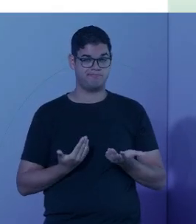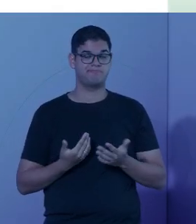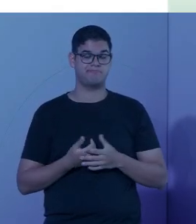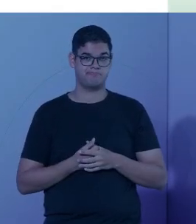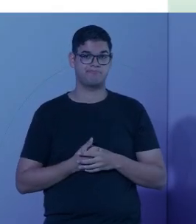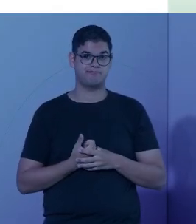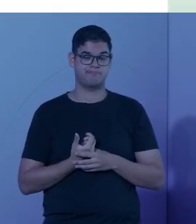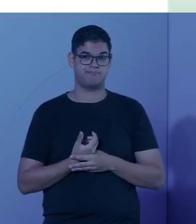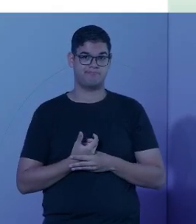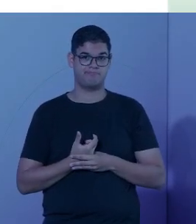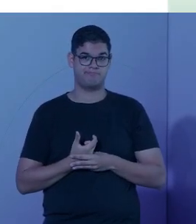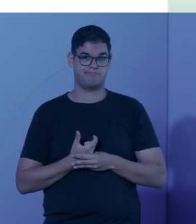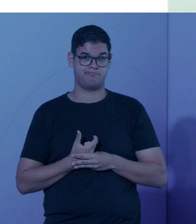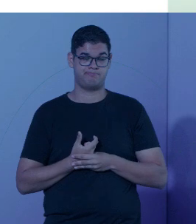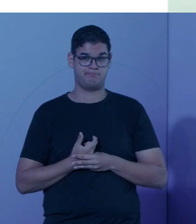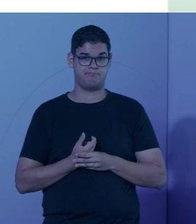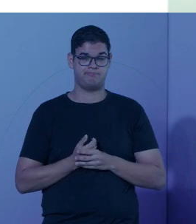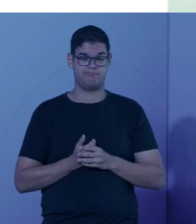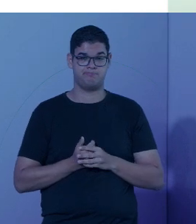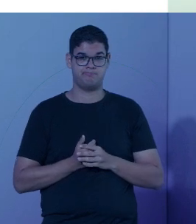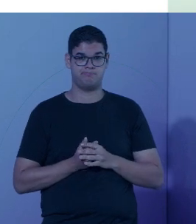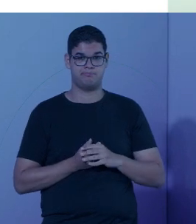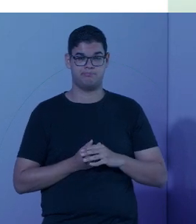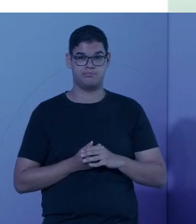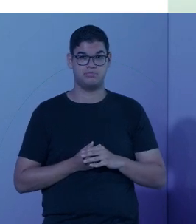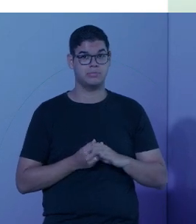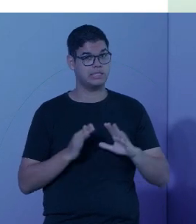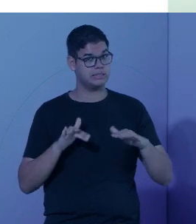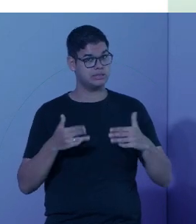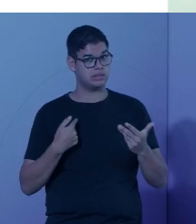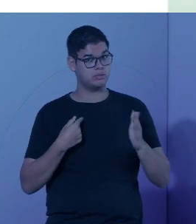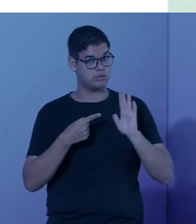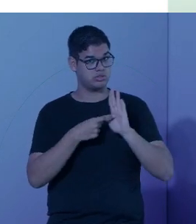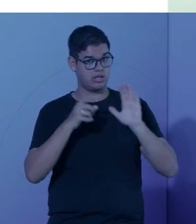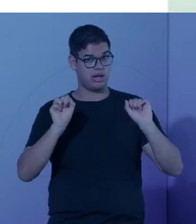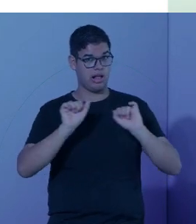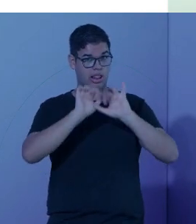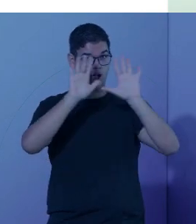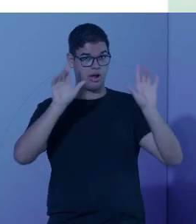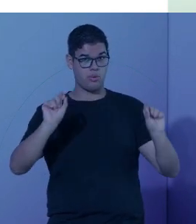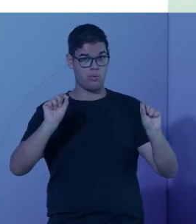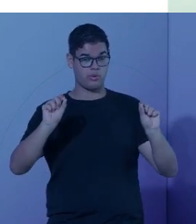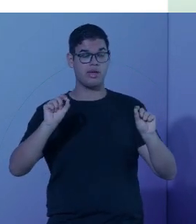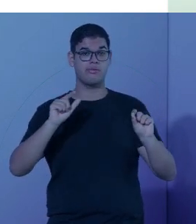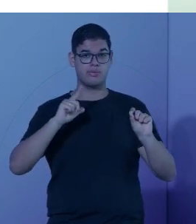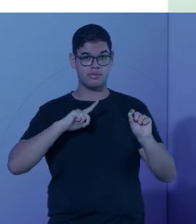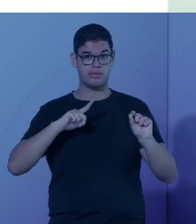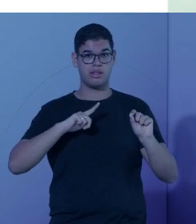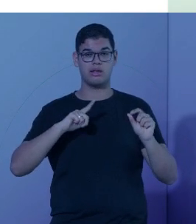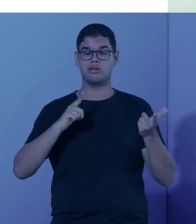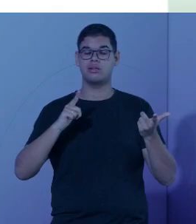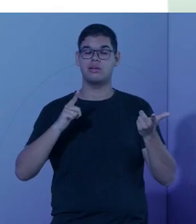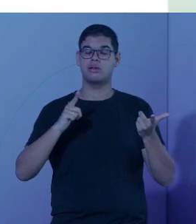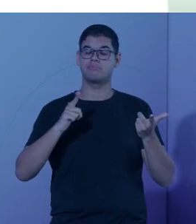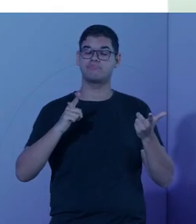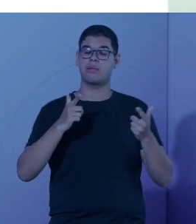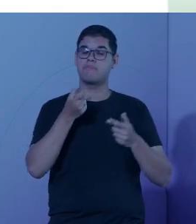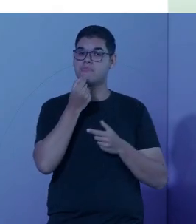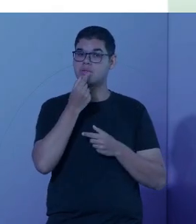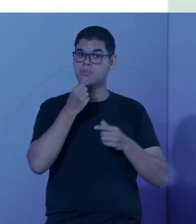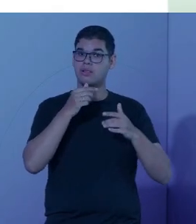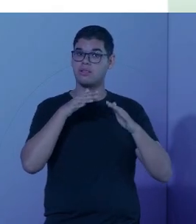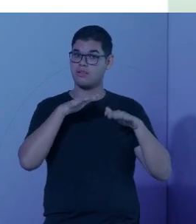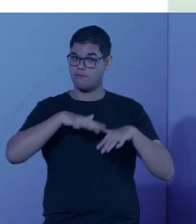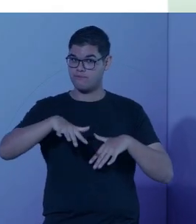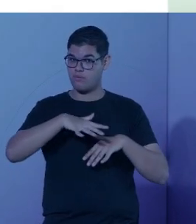SIGTAP. E eu deixei claro que tem medicamentos para o tratamento do câncer, como